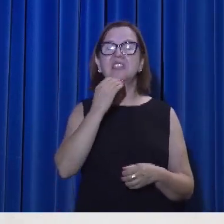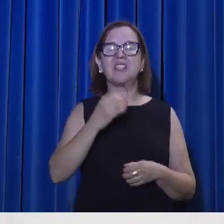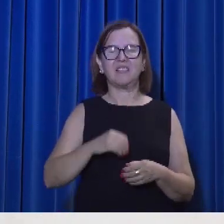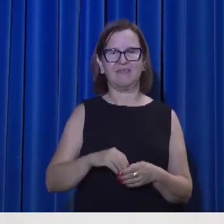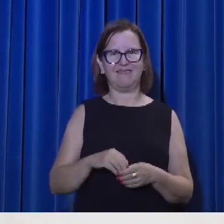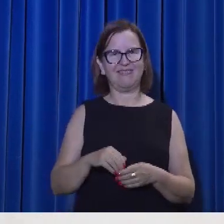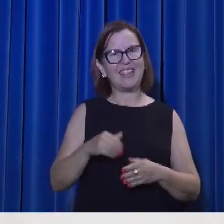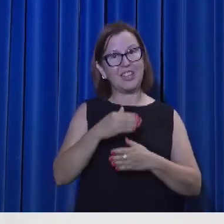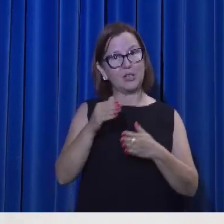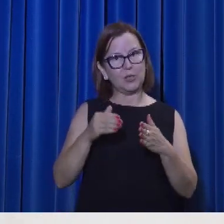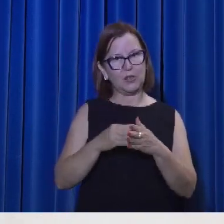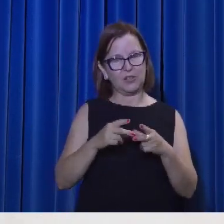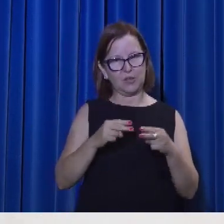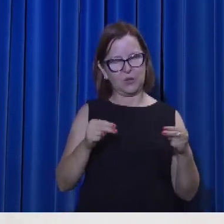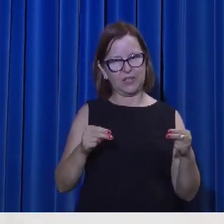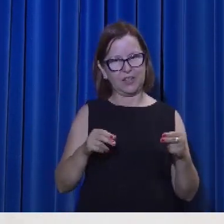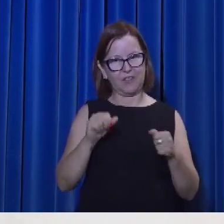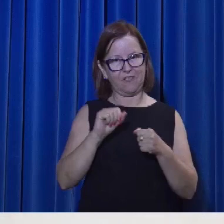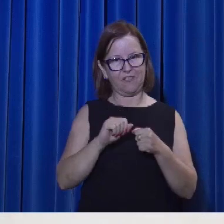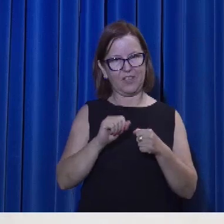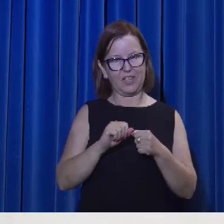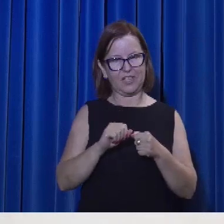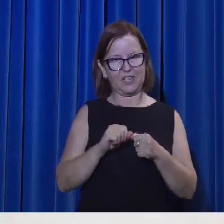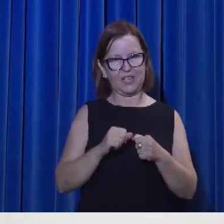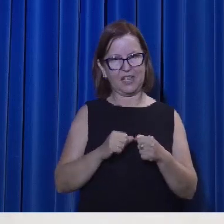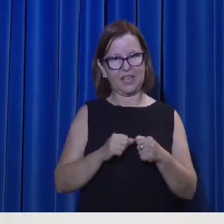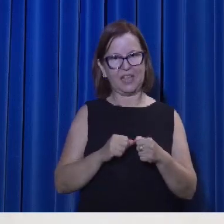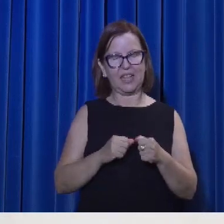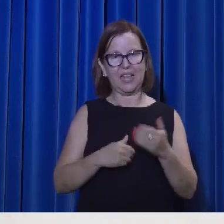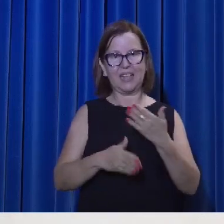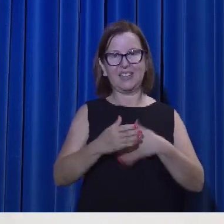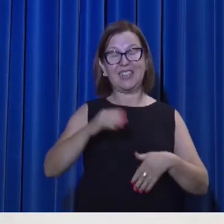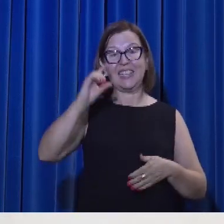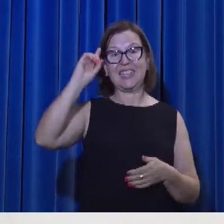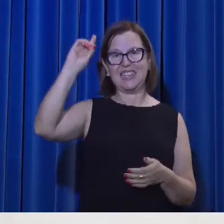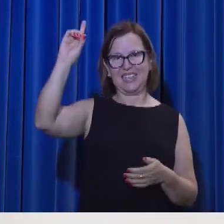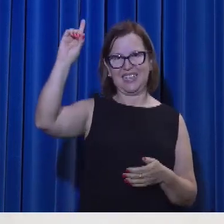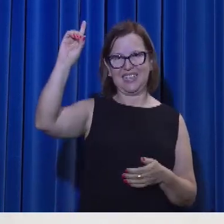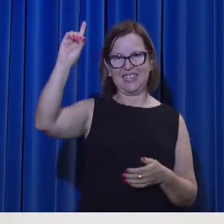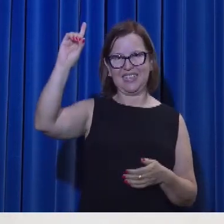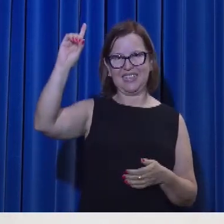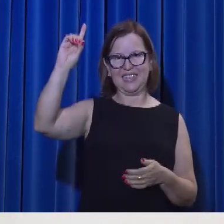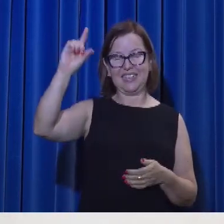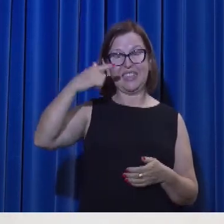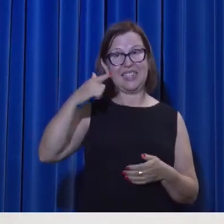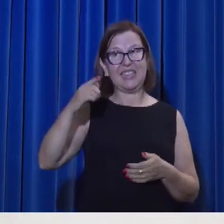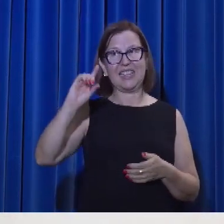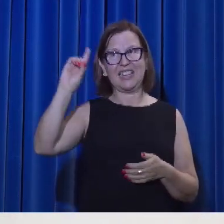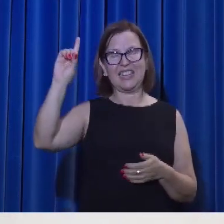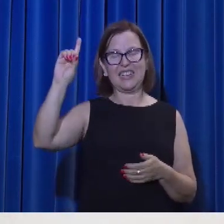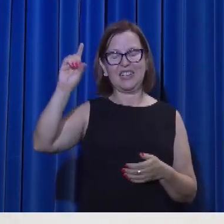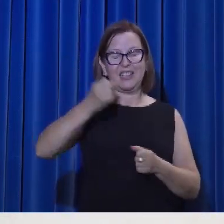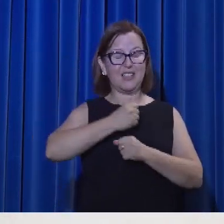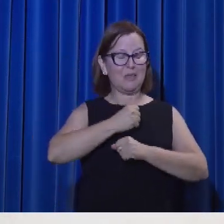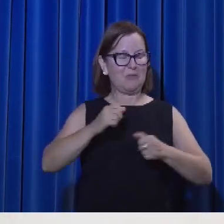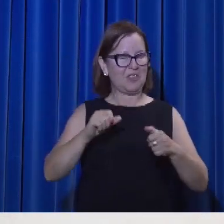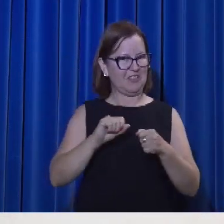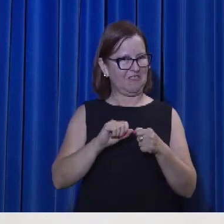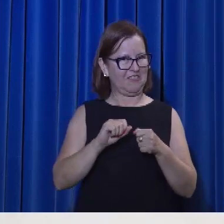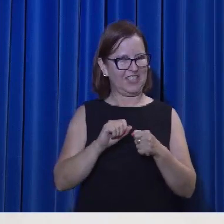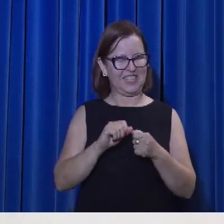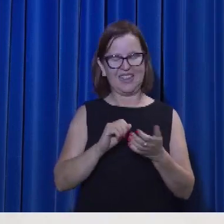Todas as coisas foram feitas por intermédio dele, e sem ele, nada